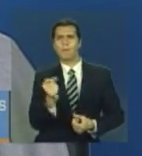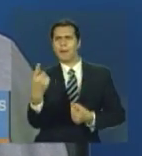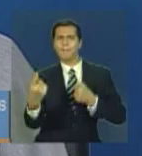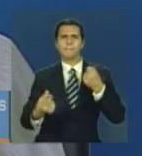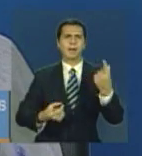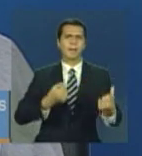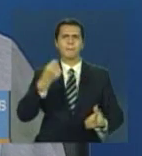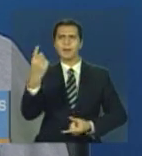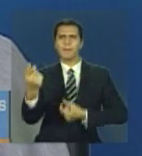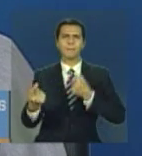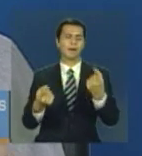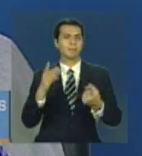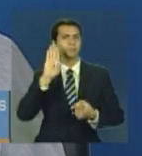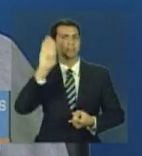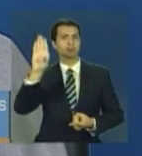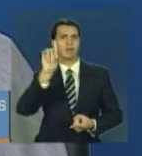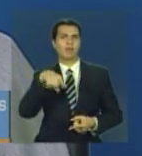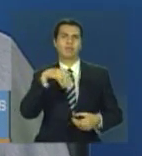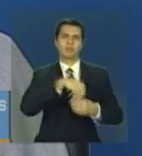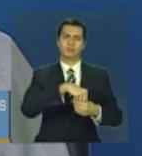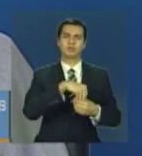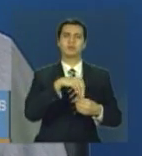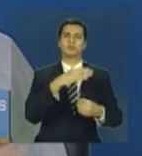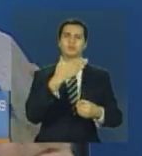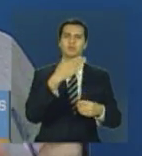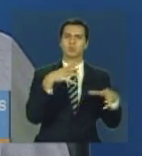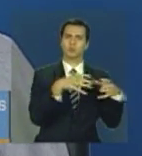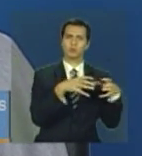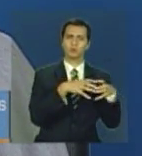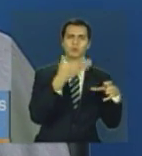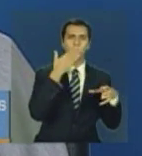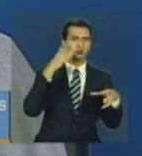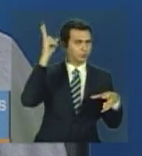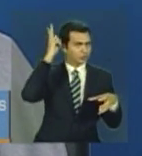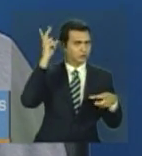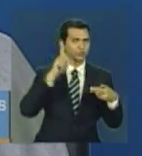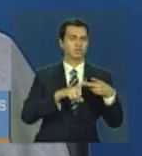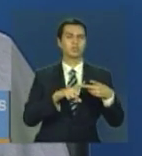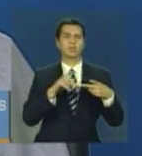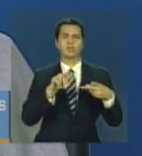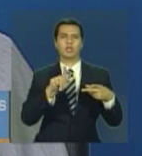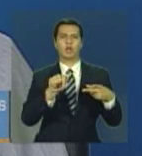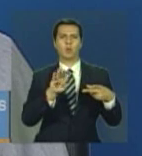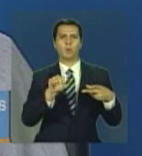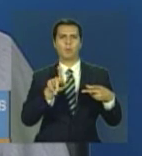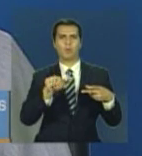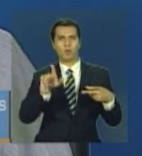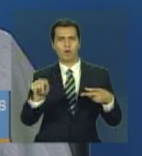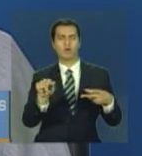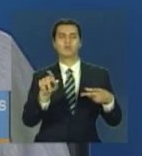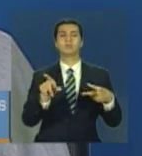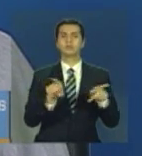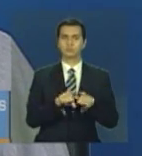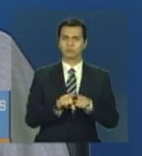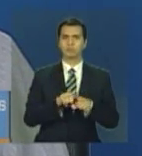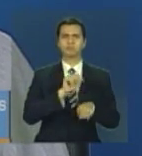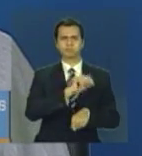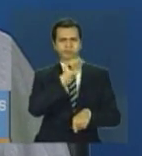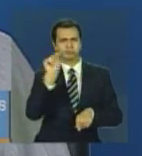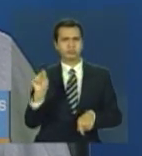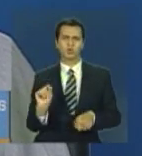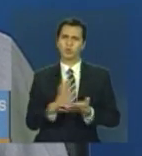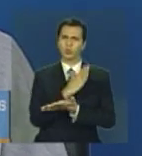em especial em comunidades indígenas, que nós sabemos, comunidades quilombolas, focos regionais e focos na pobreza.